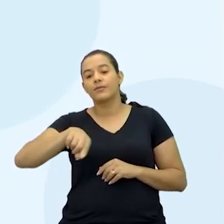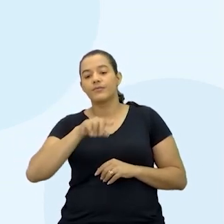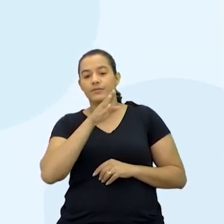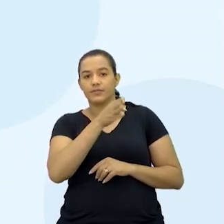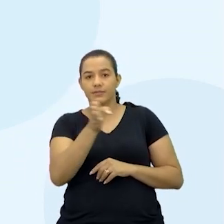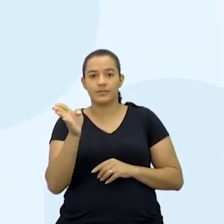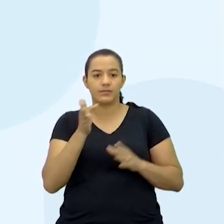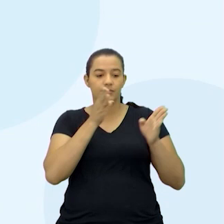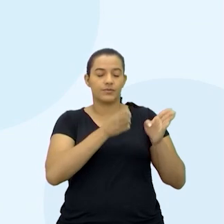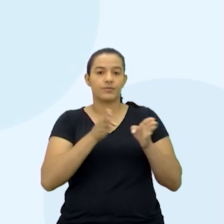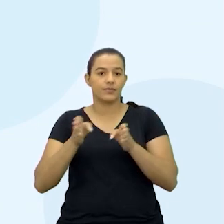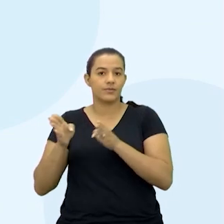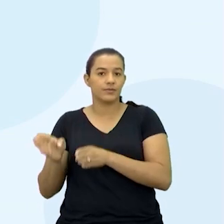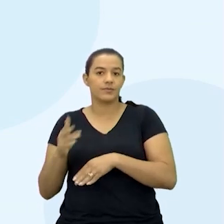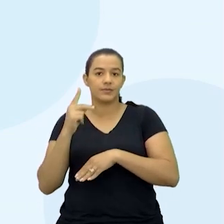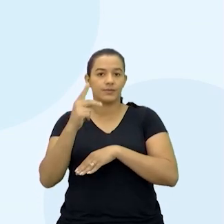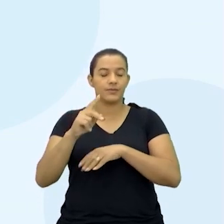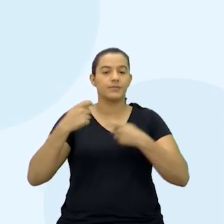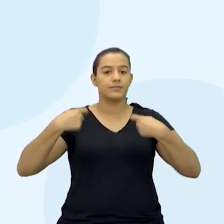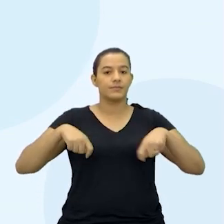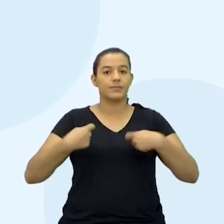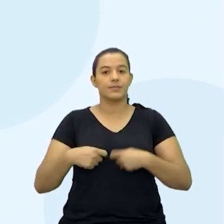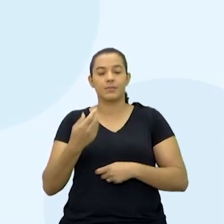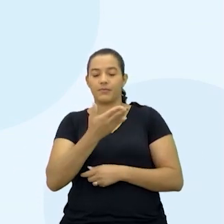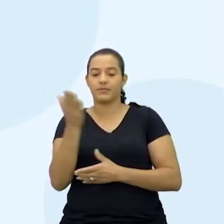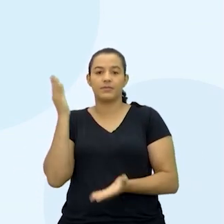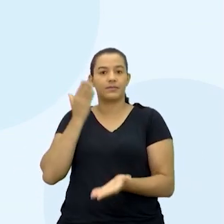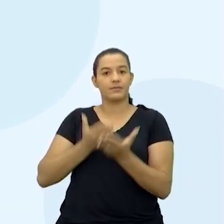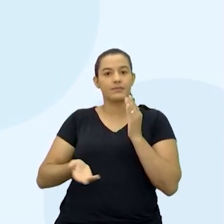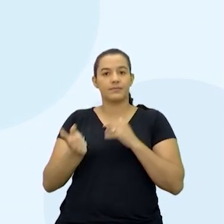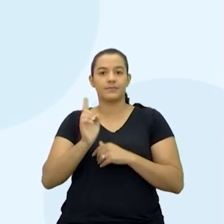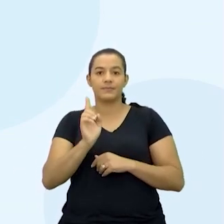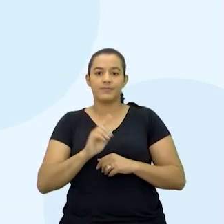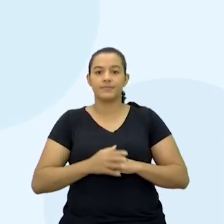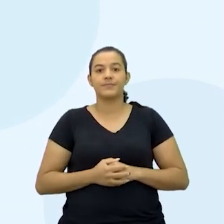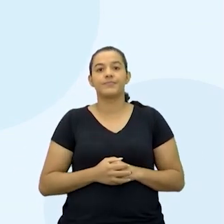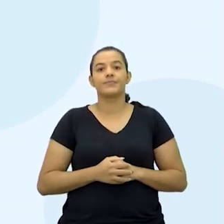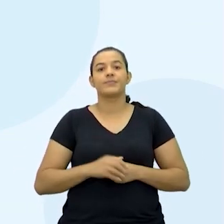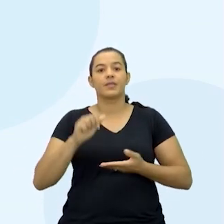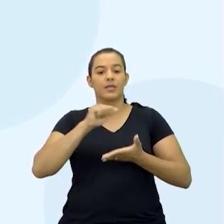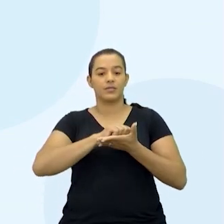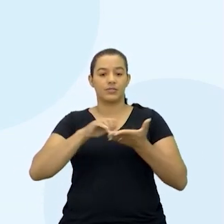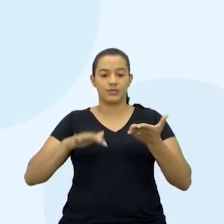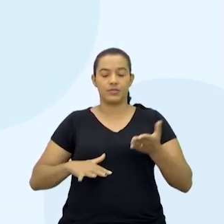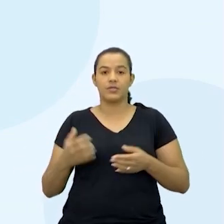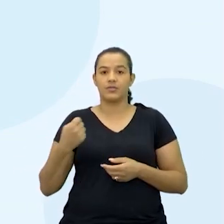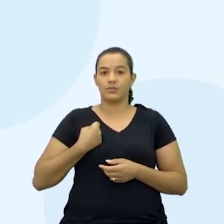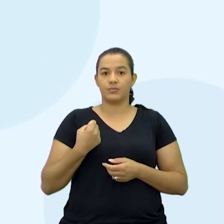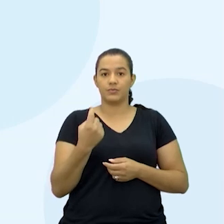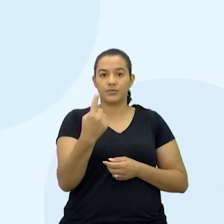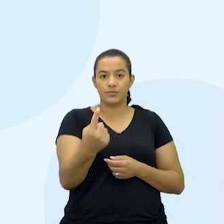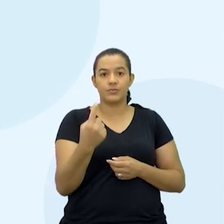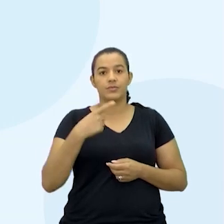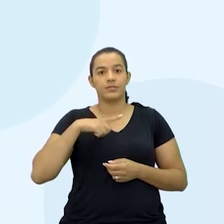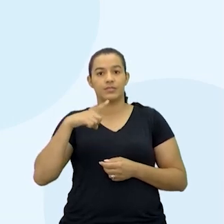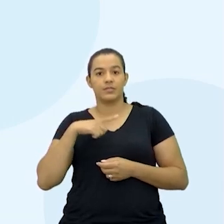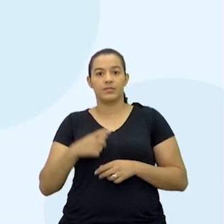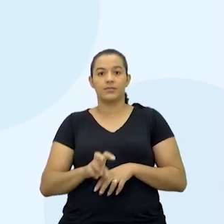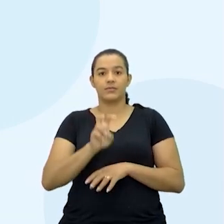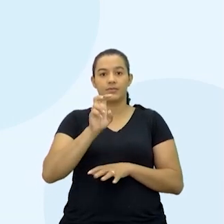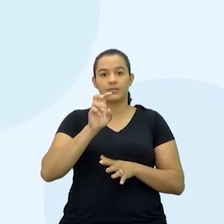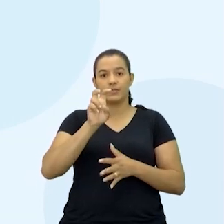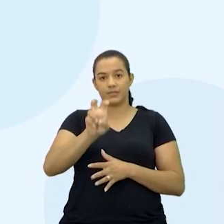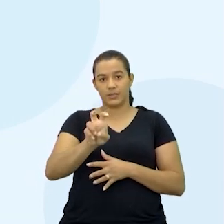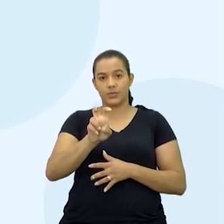você tem que ter essa organização para não se perder. A atividade 1, teremos 5 atividades, essa é a atividade